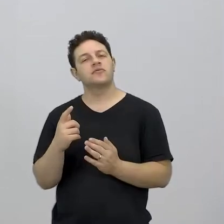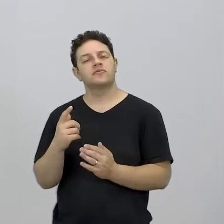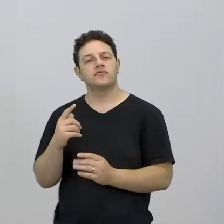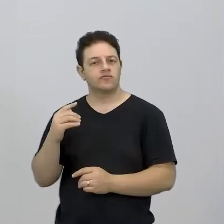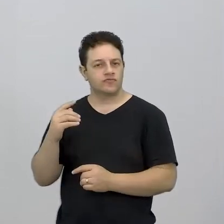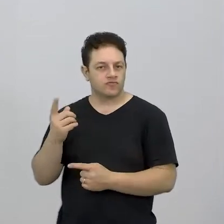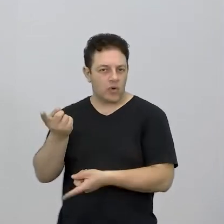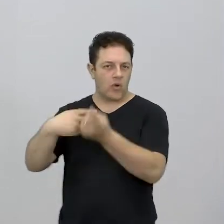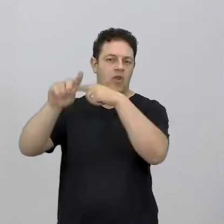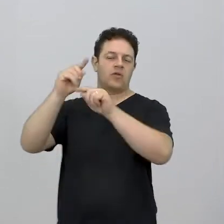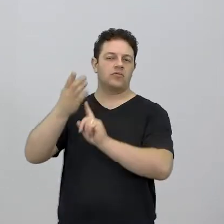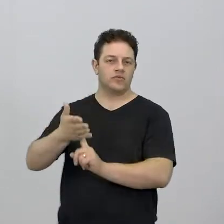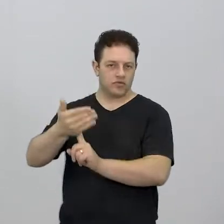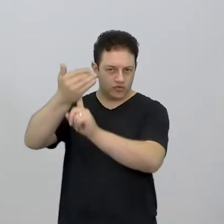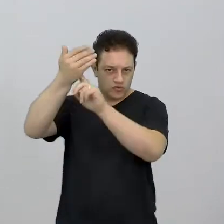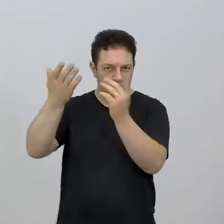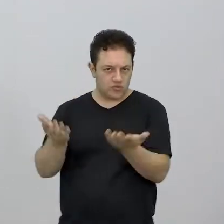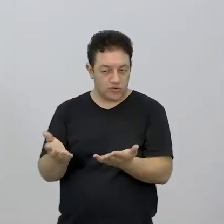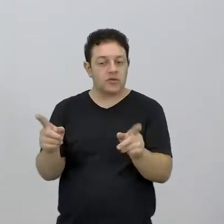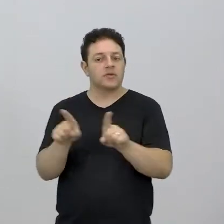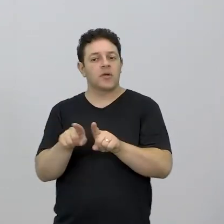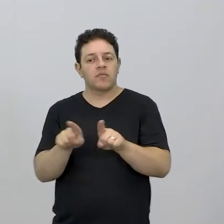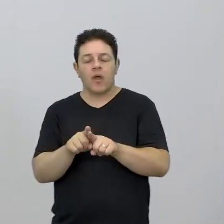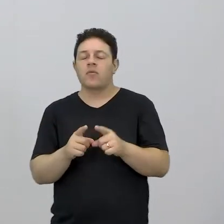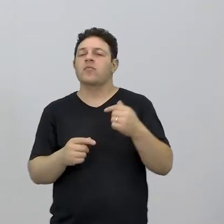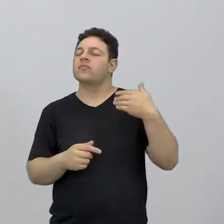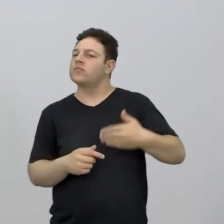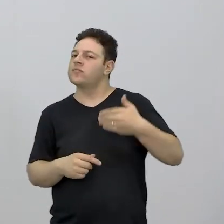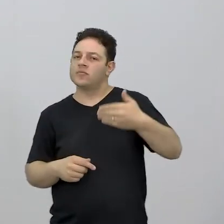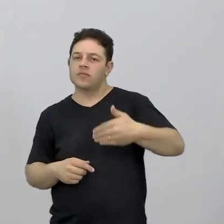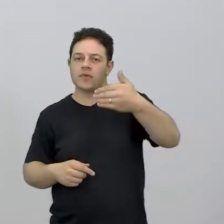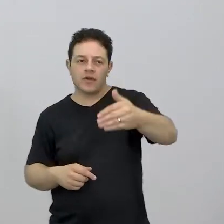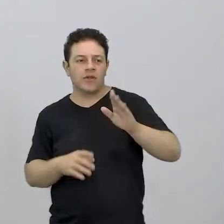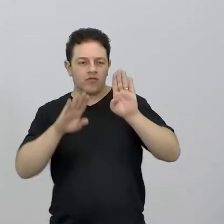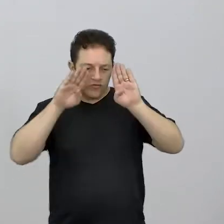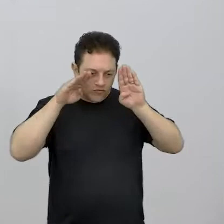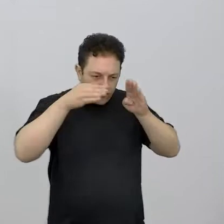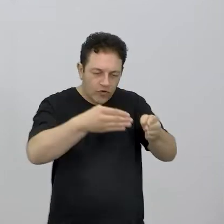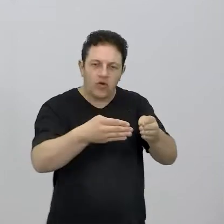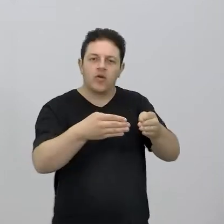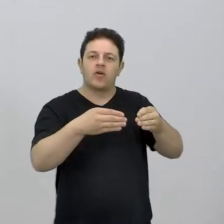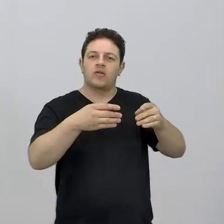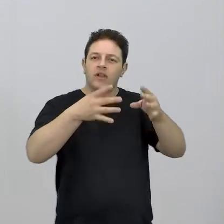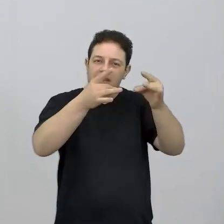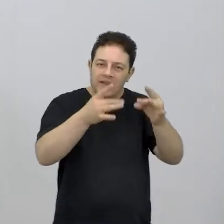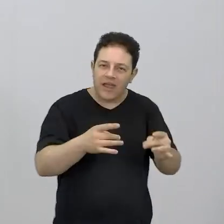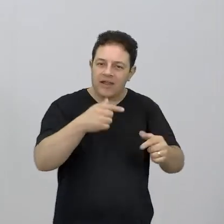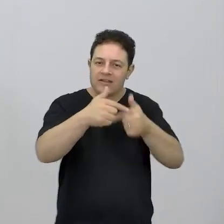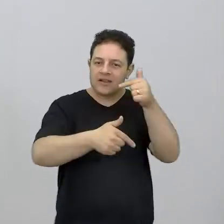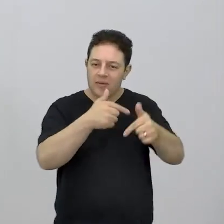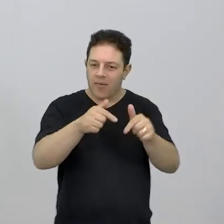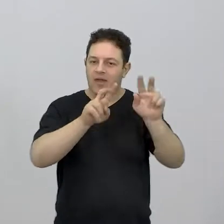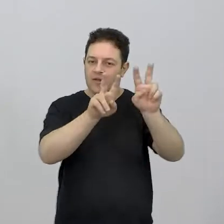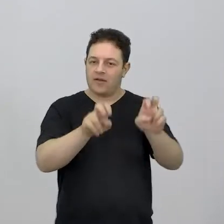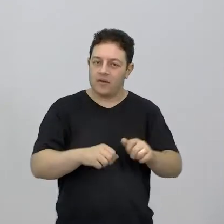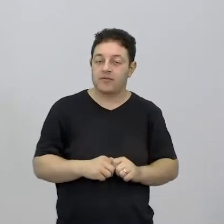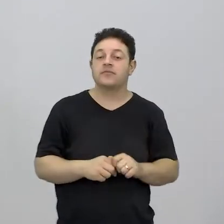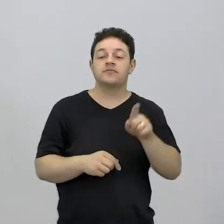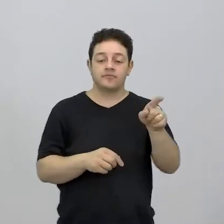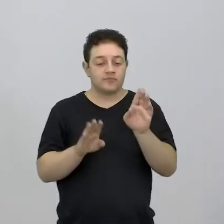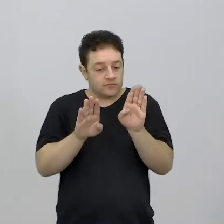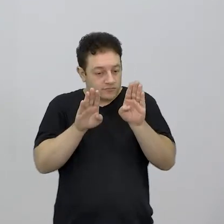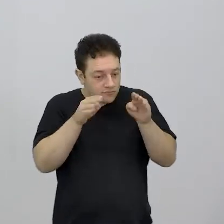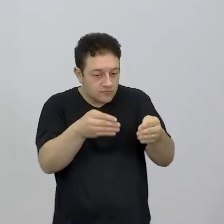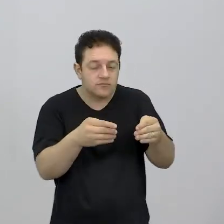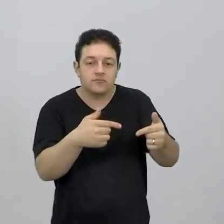tecnológico e também uma progressiva especialização do trabalho, né? E essa especialização, esse